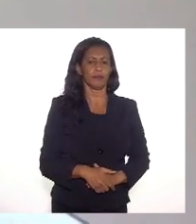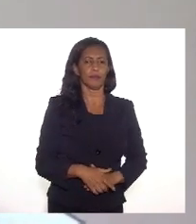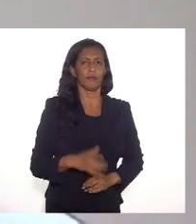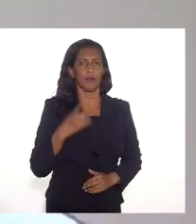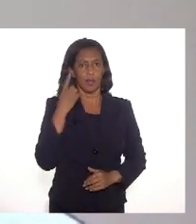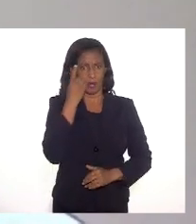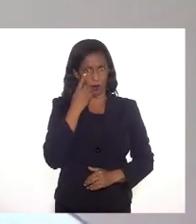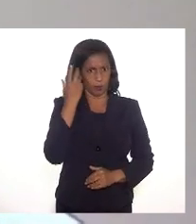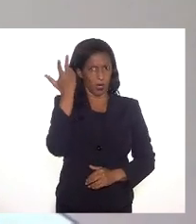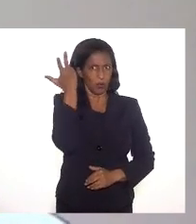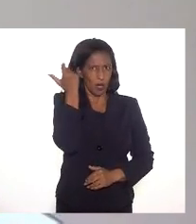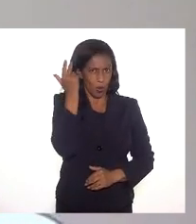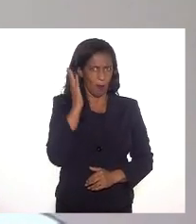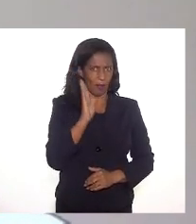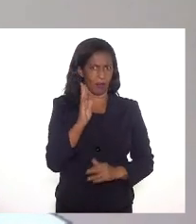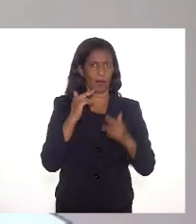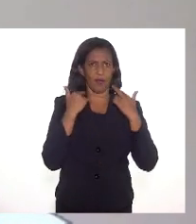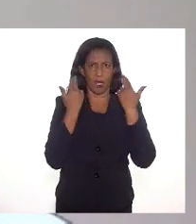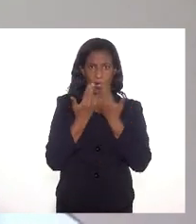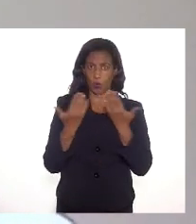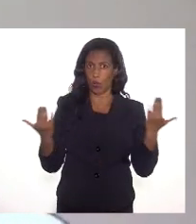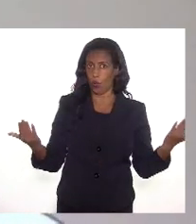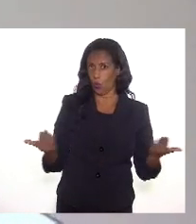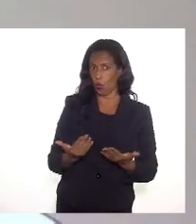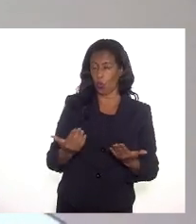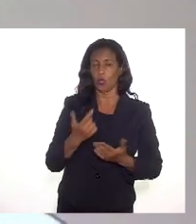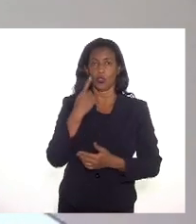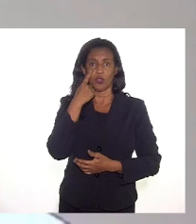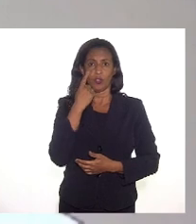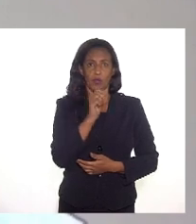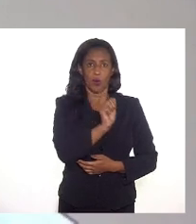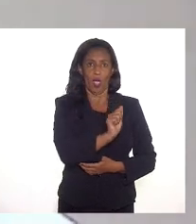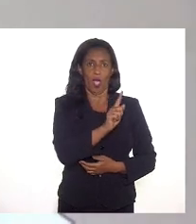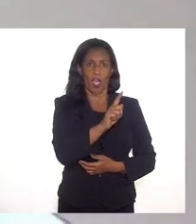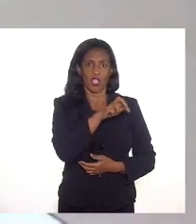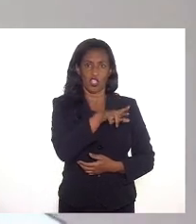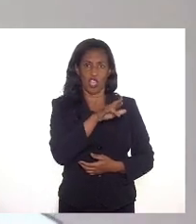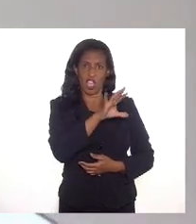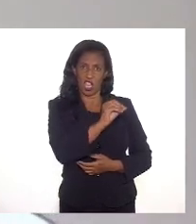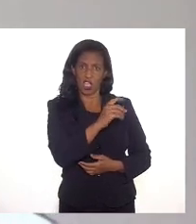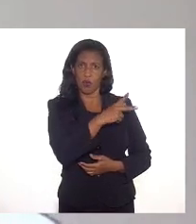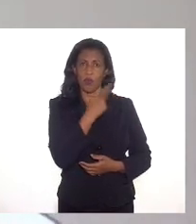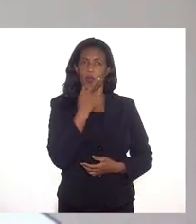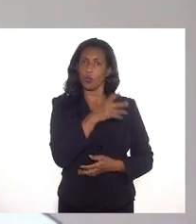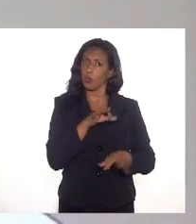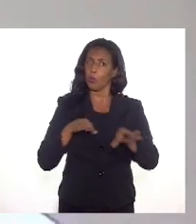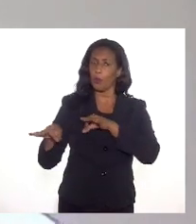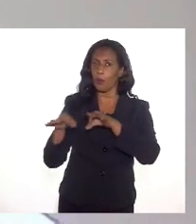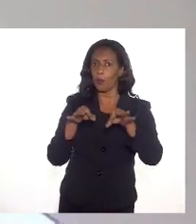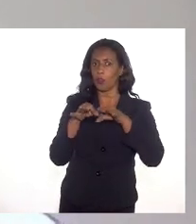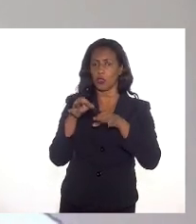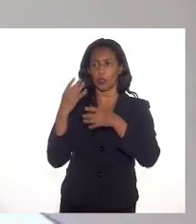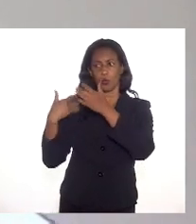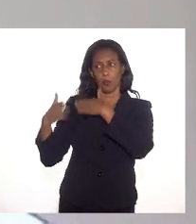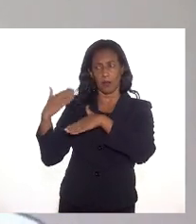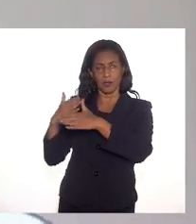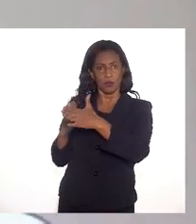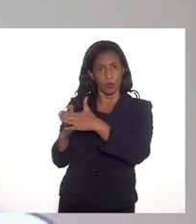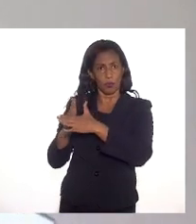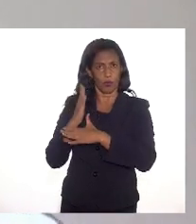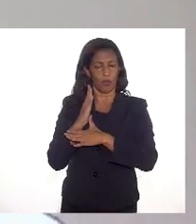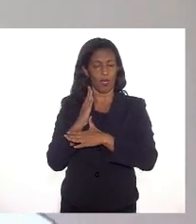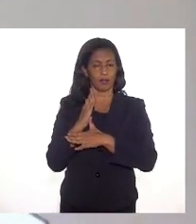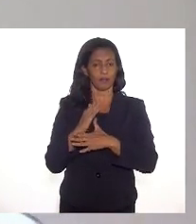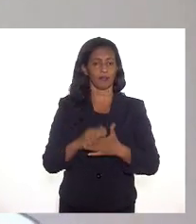na comissão de tributação e ouvir o presidente da AG Rio fazer menção por exemplo a um projeto que no passado foi aprovado pela AG Rio